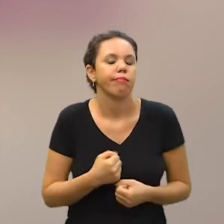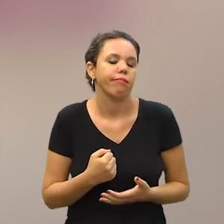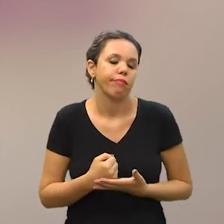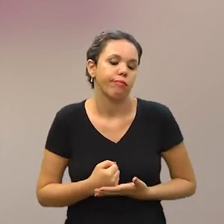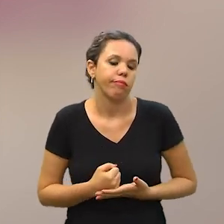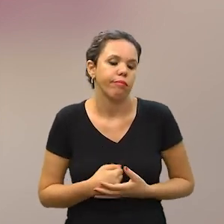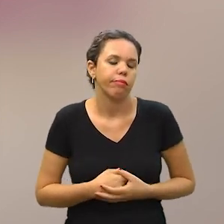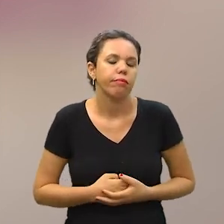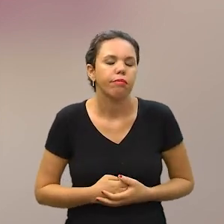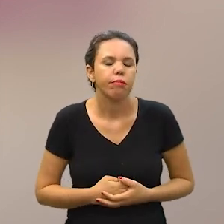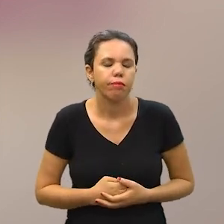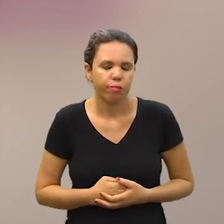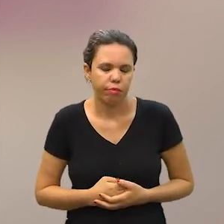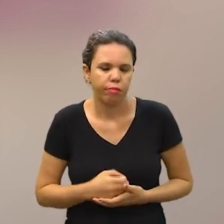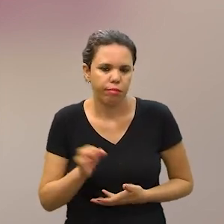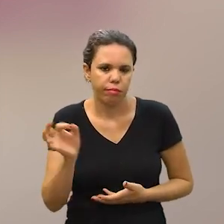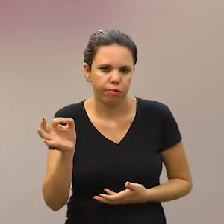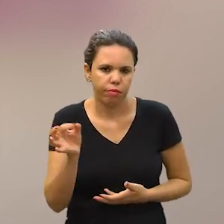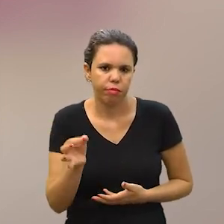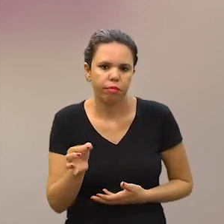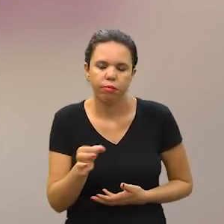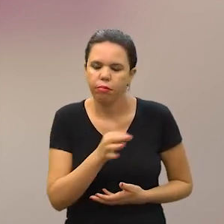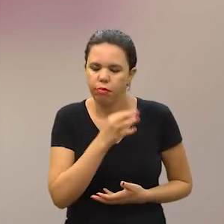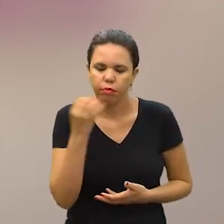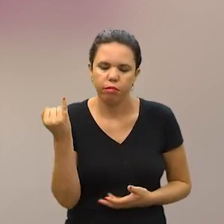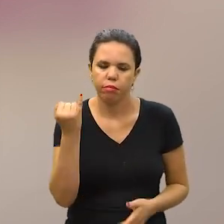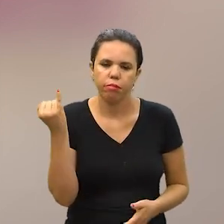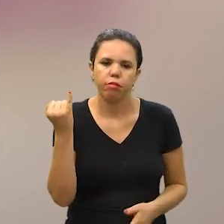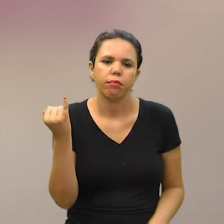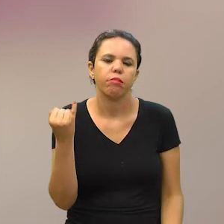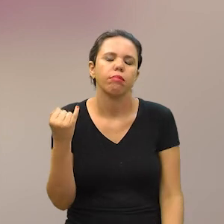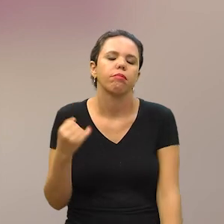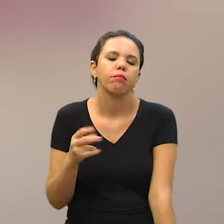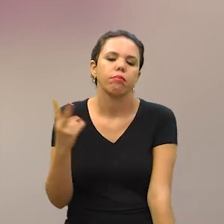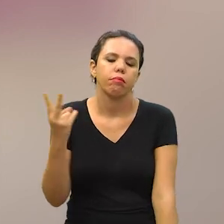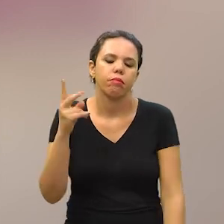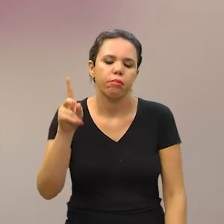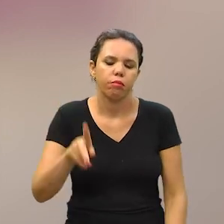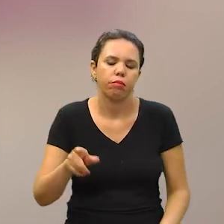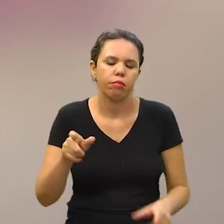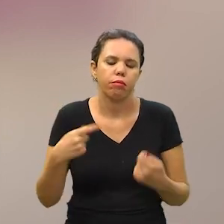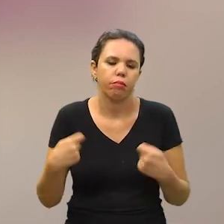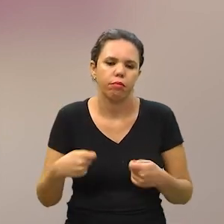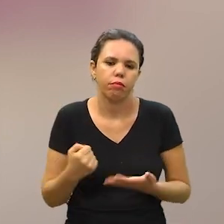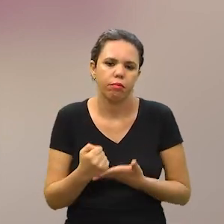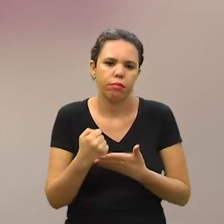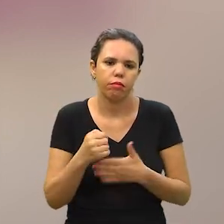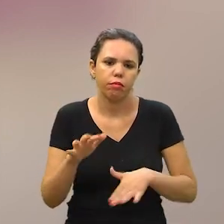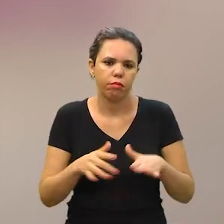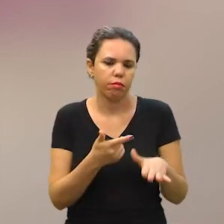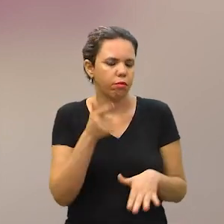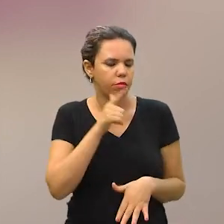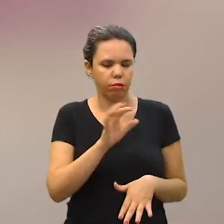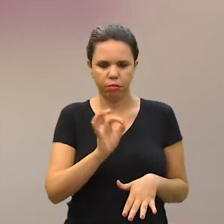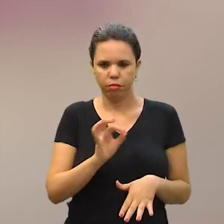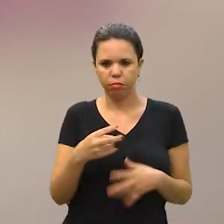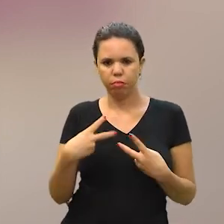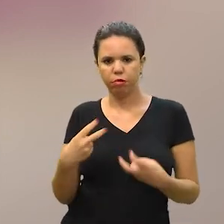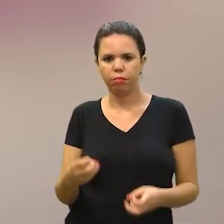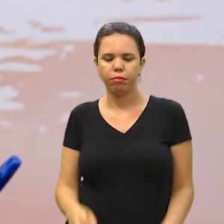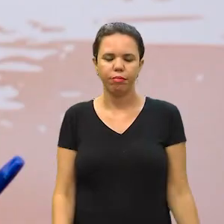de ajuda, de auxílio, que com certeza vai ser de grande valia para quem está precisando de ajuda e muitas vezes não